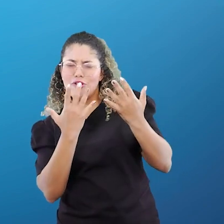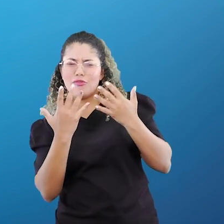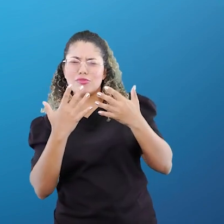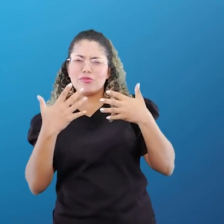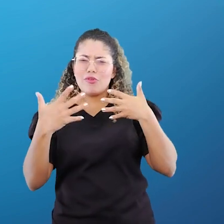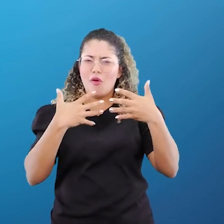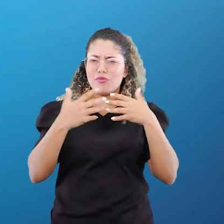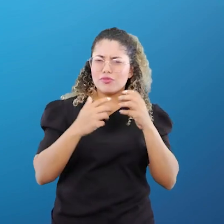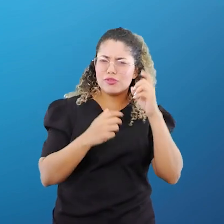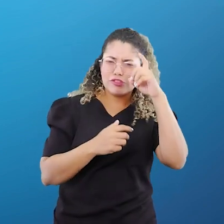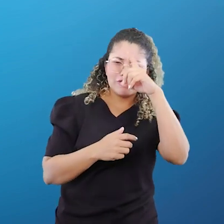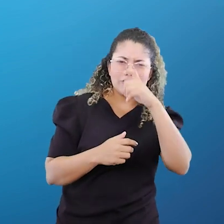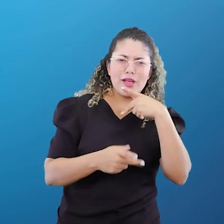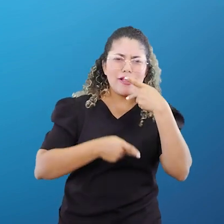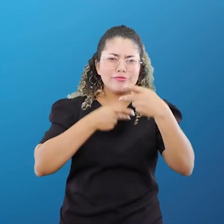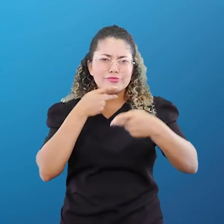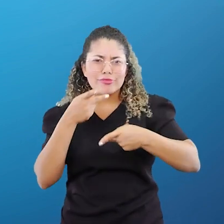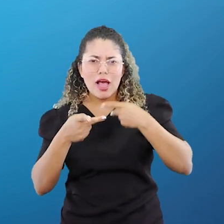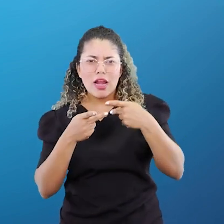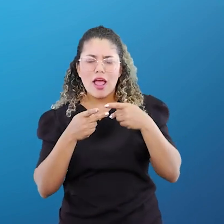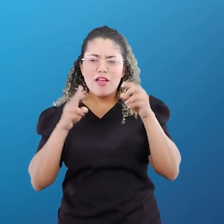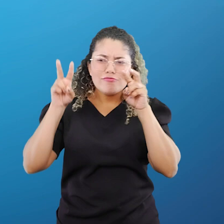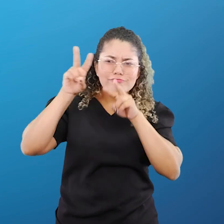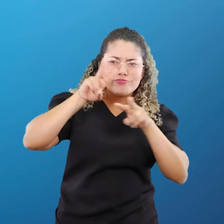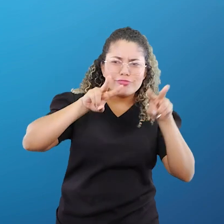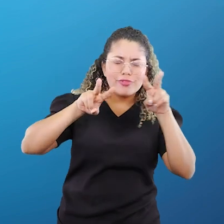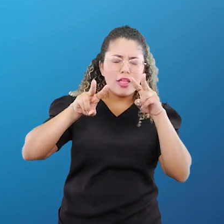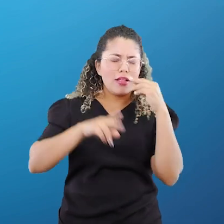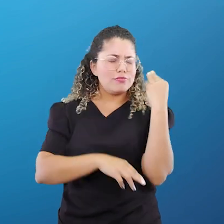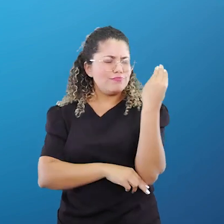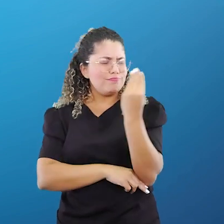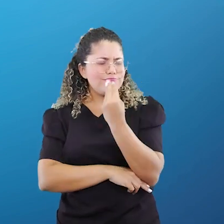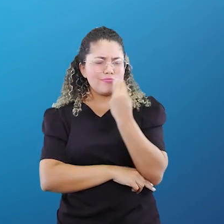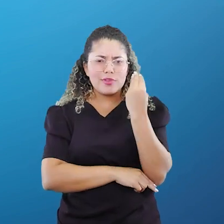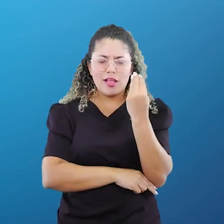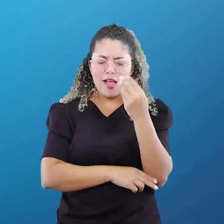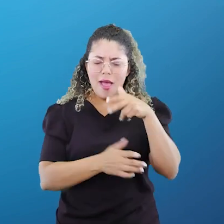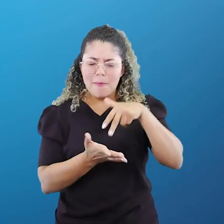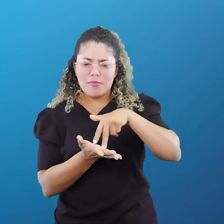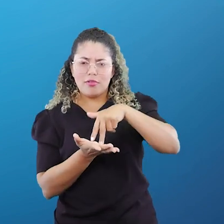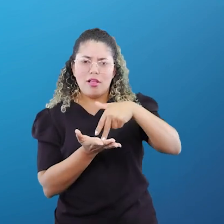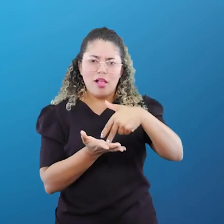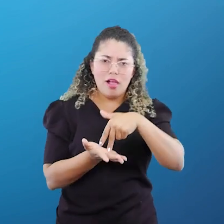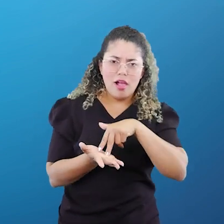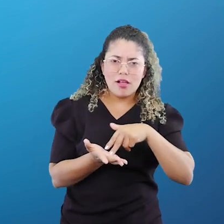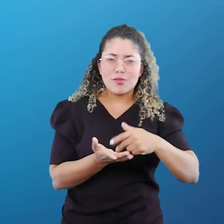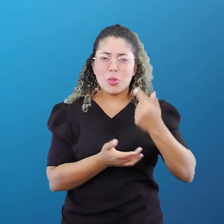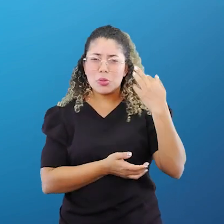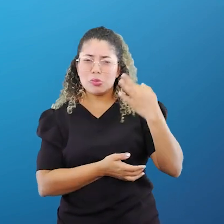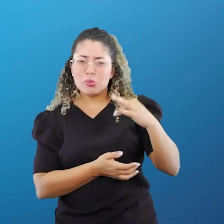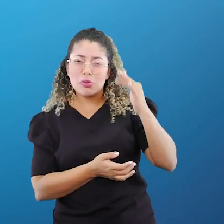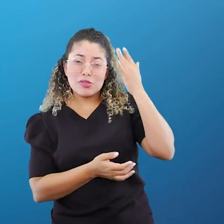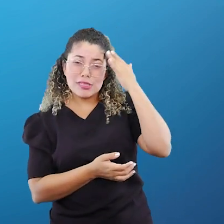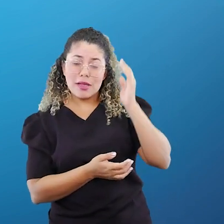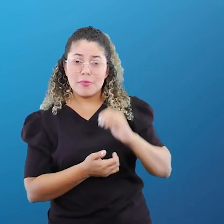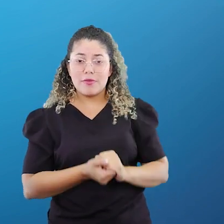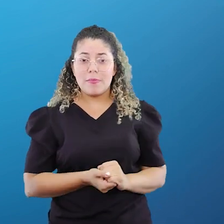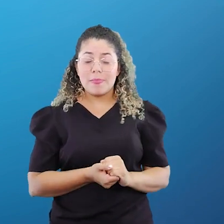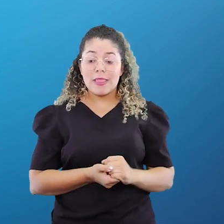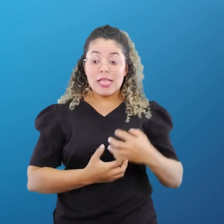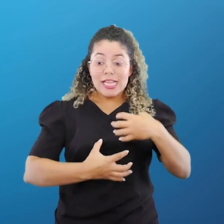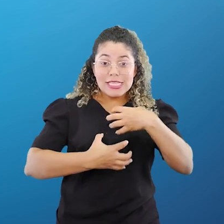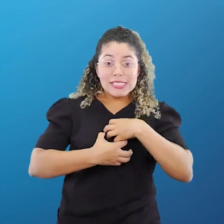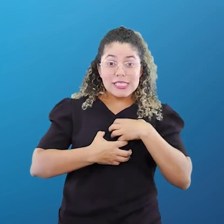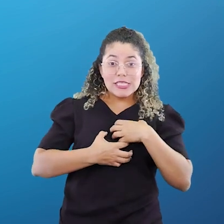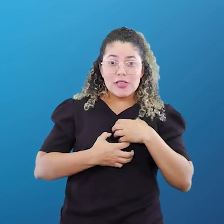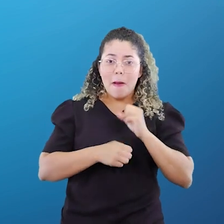de falar, dificuldade para enxergar, tontura, perda de equilíbrio, dor de cabeça súbita e severa. Então esses